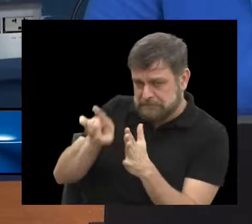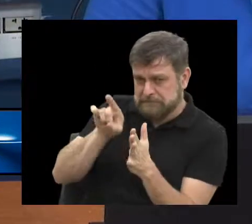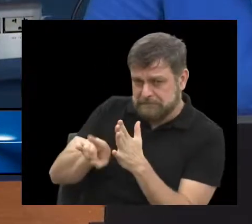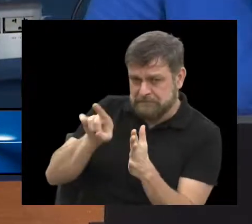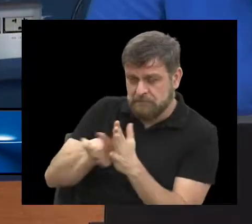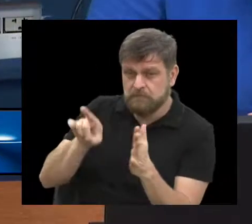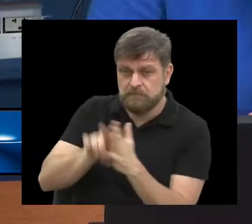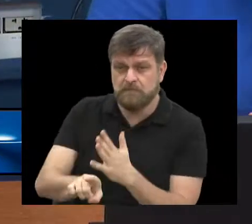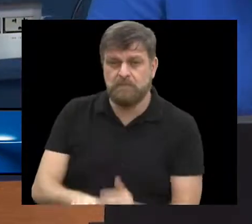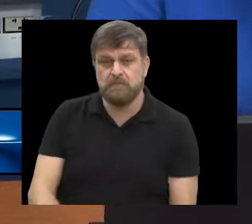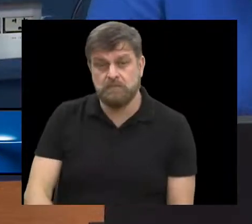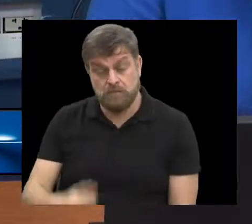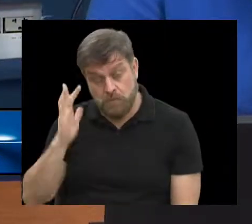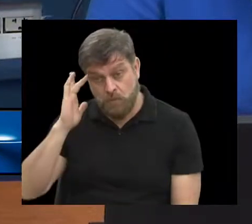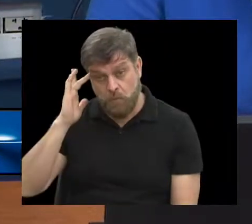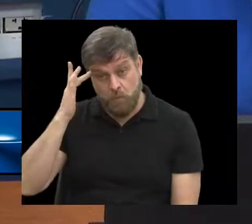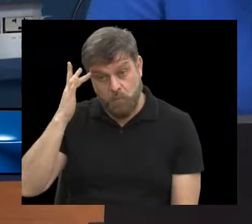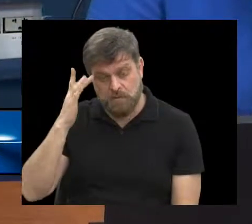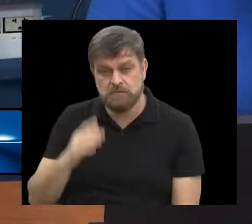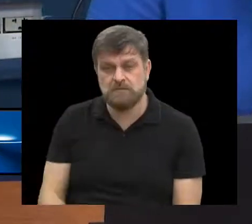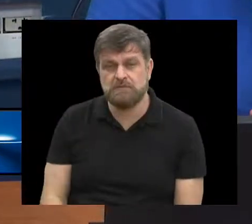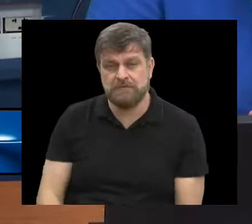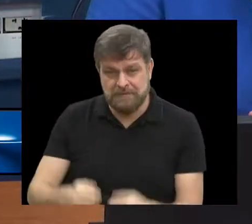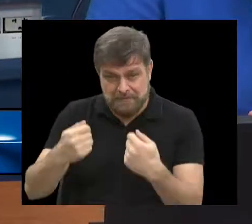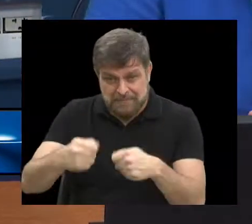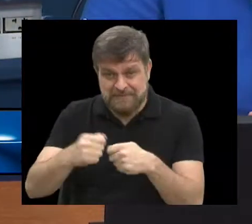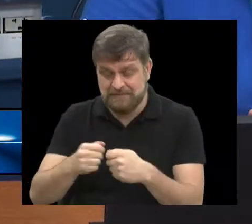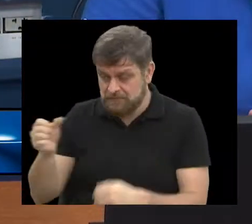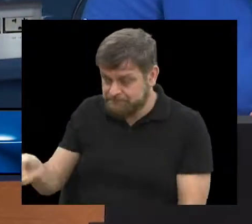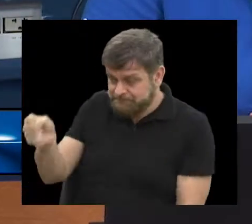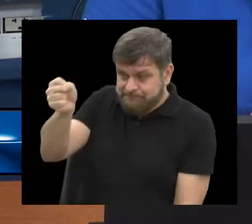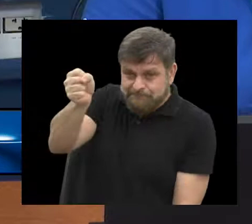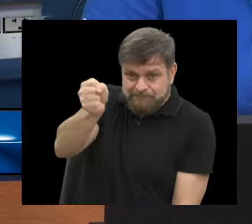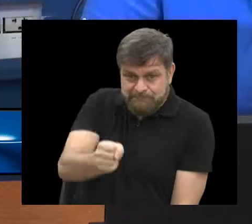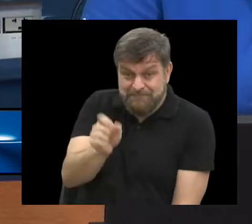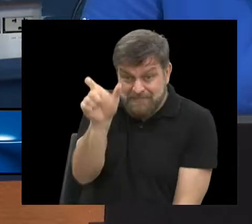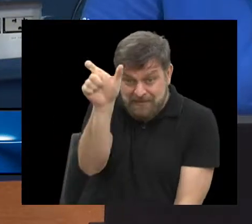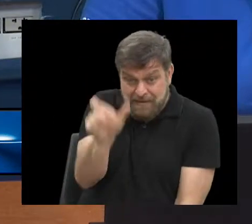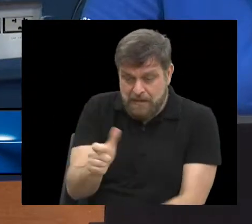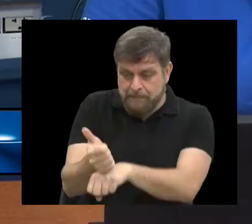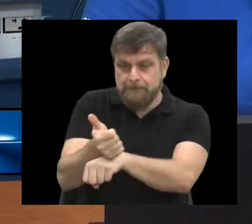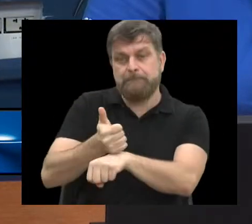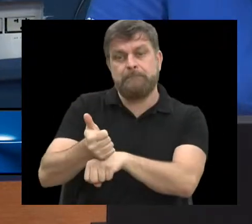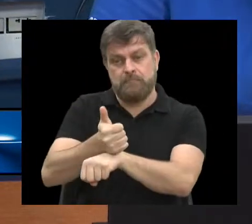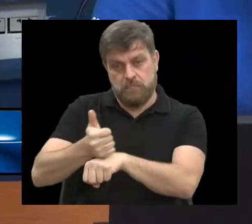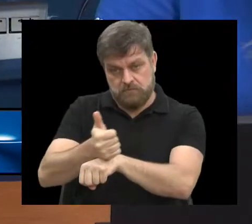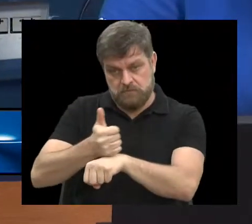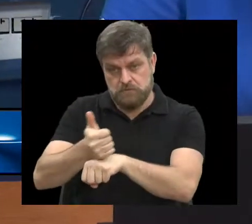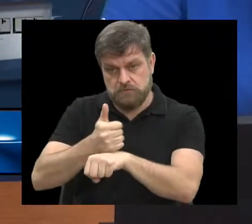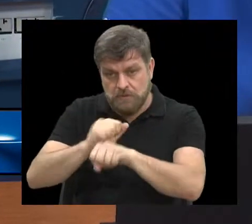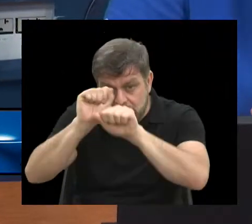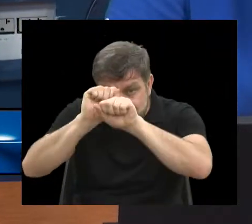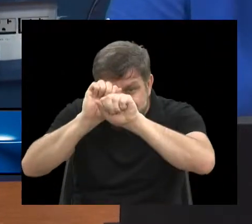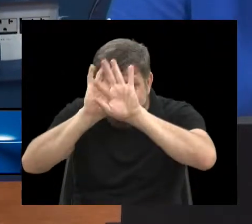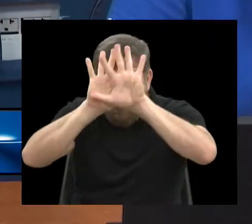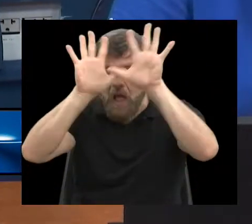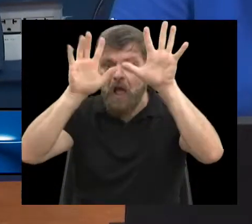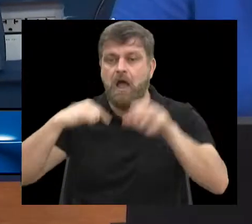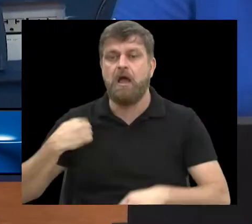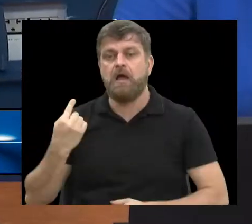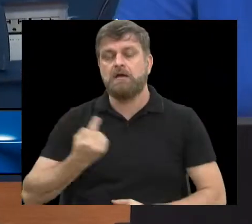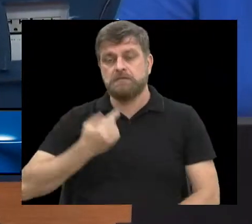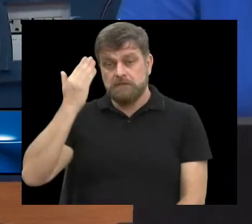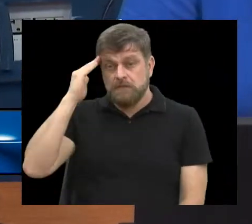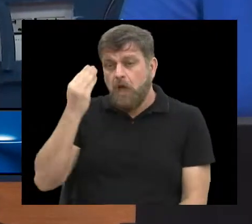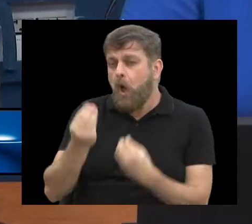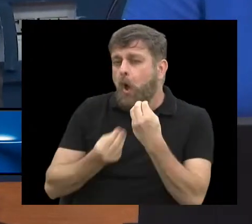Eu acho que nada mais justo do que trazer uma pessoa para que possa nos explicar, nos falar como